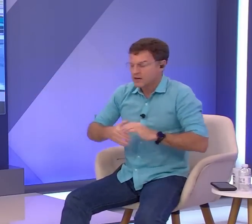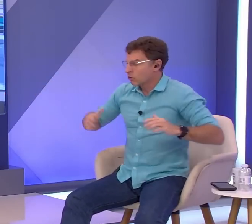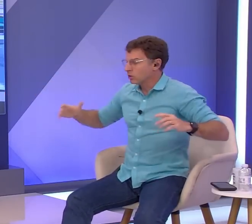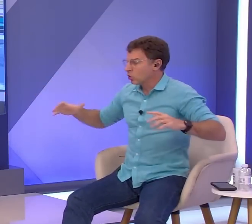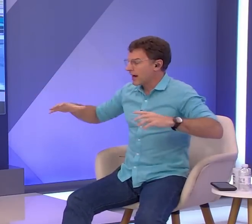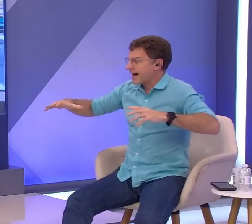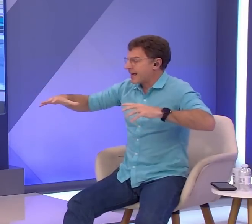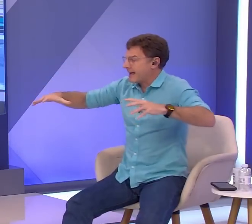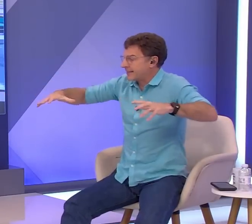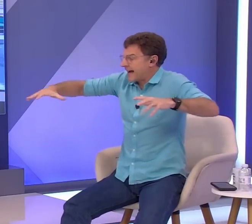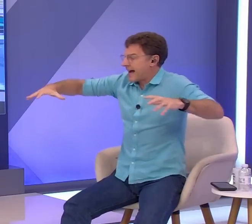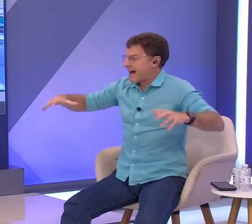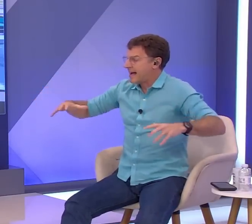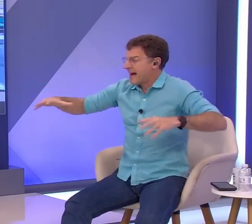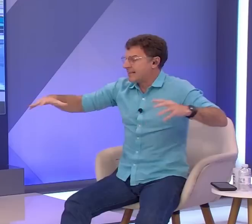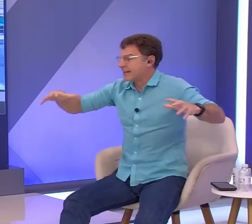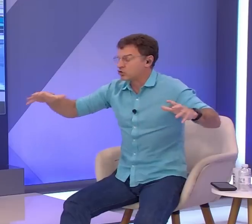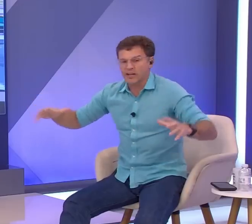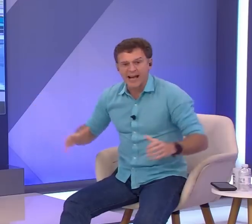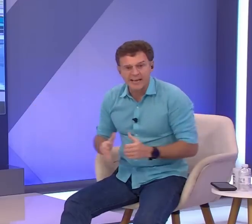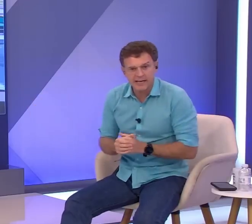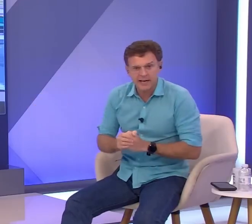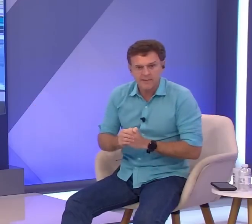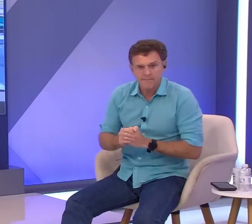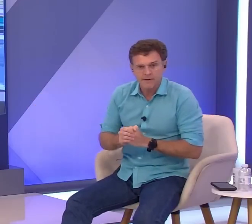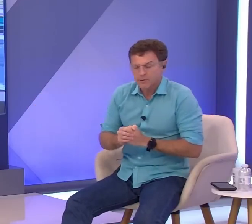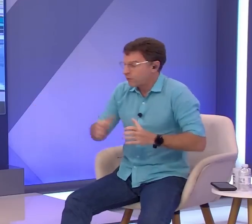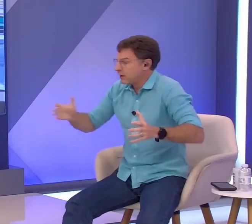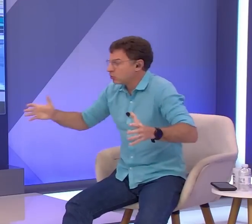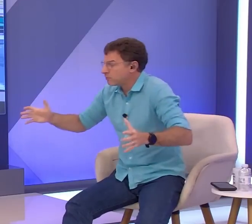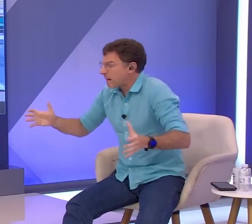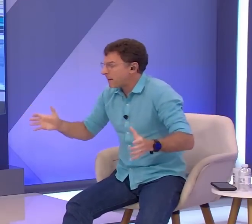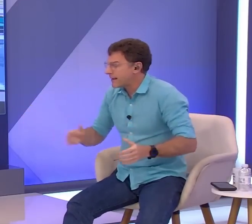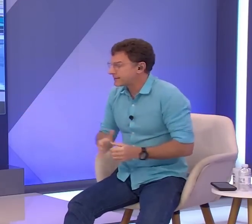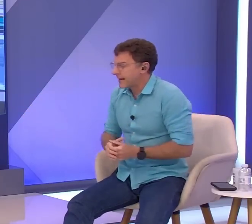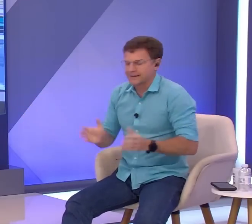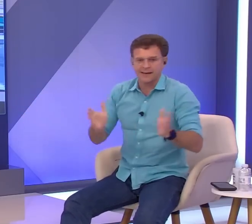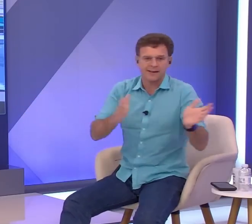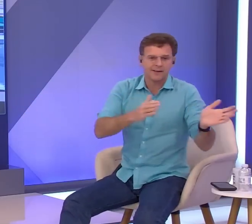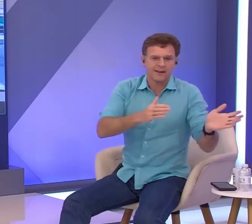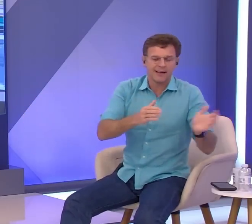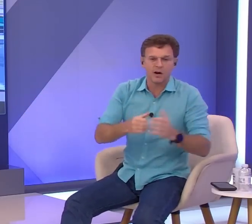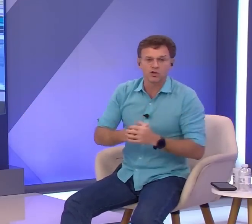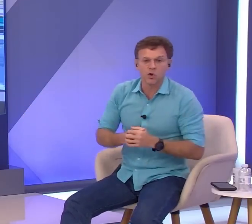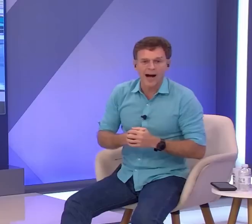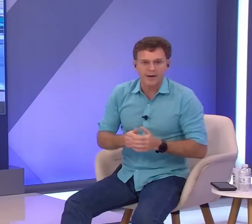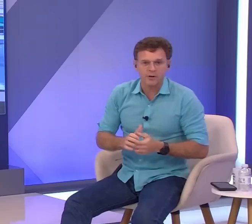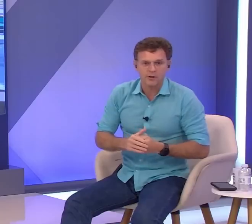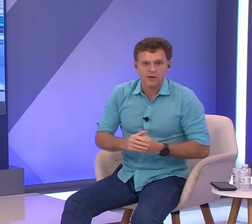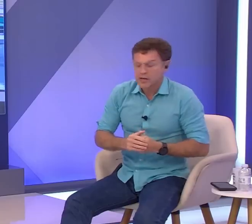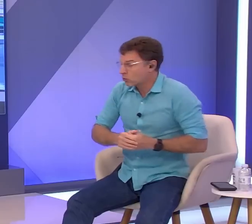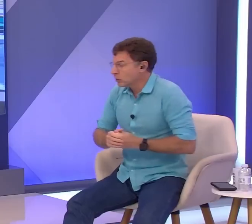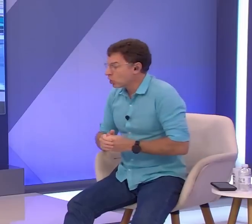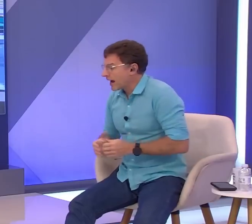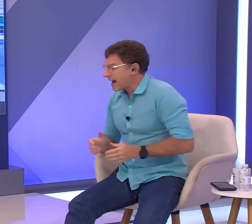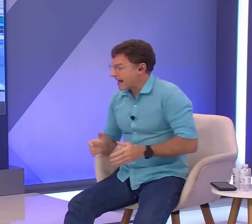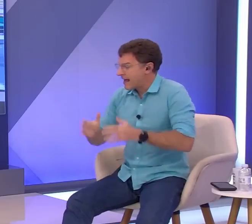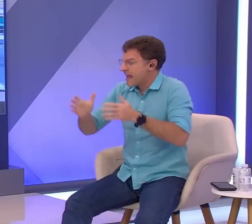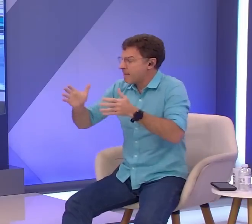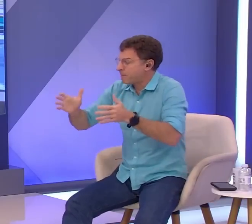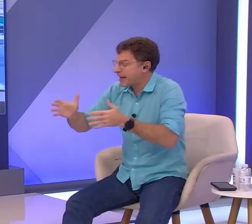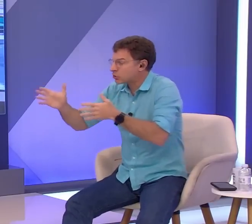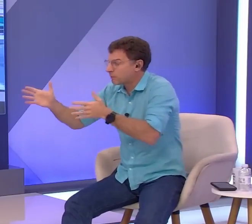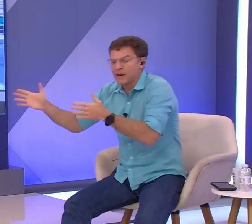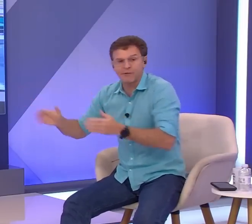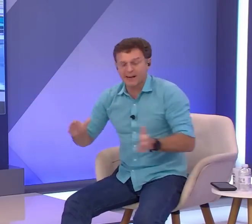balança quando o cara é da, ali da zona rica, filhinho de papai, etc. Claro. Ele é usuário. E quando o cara